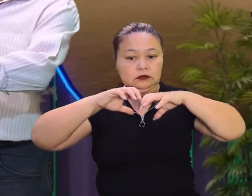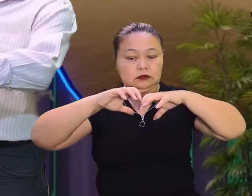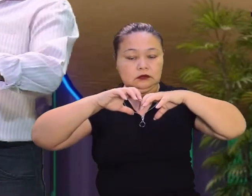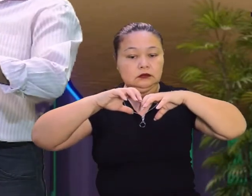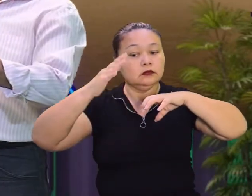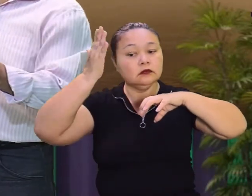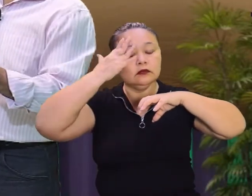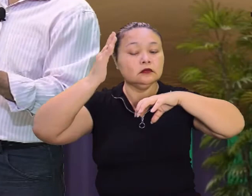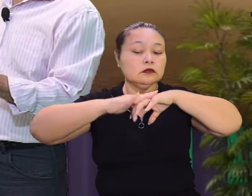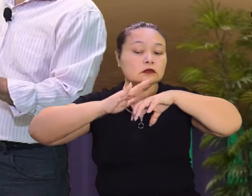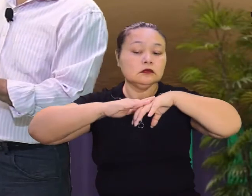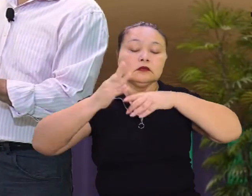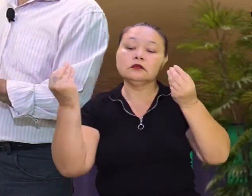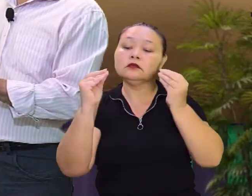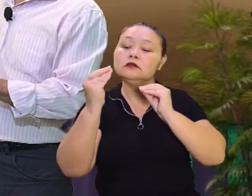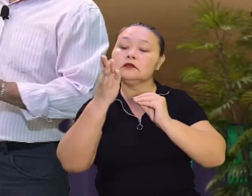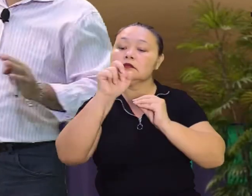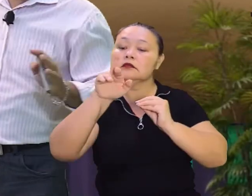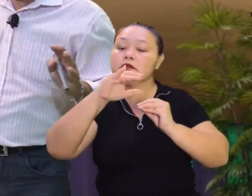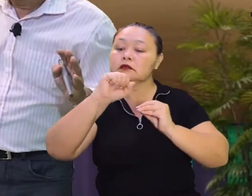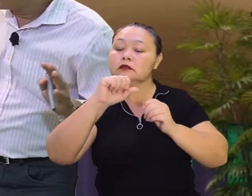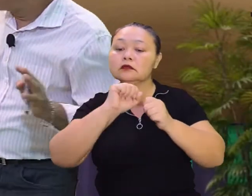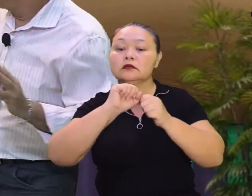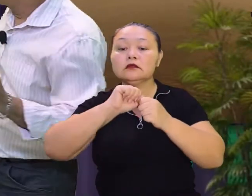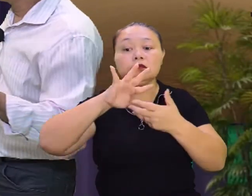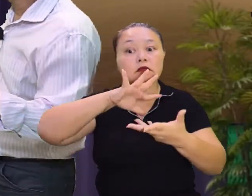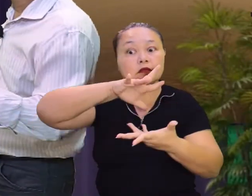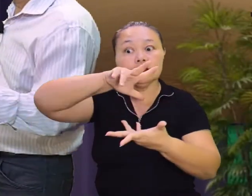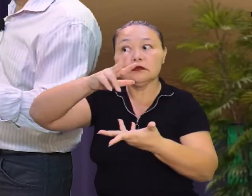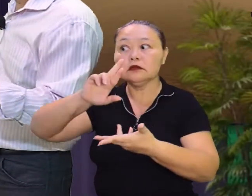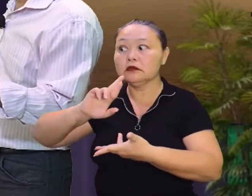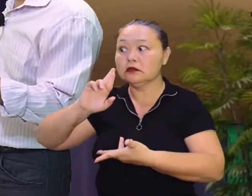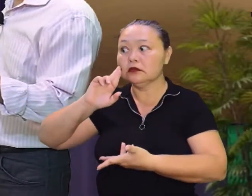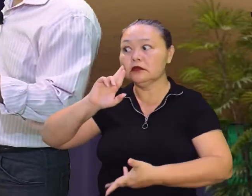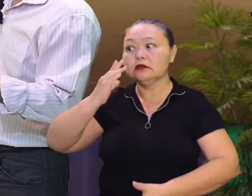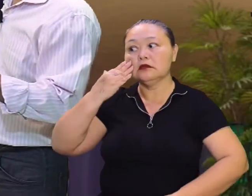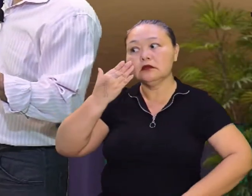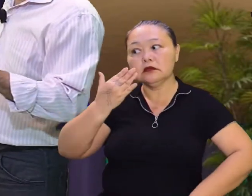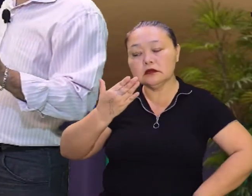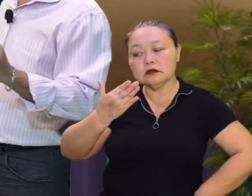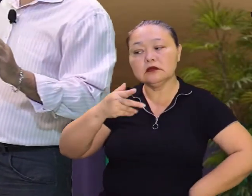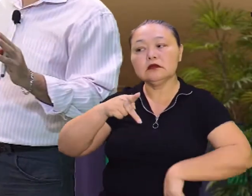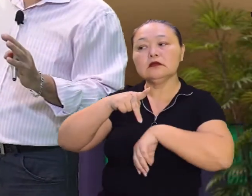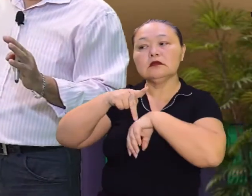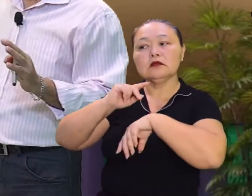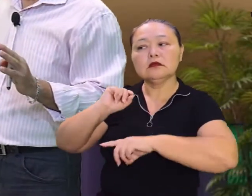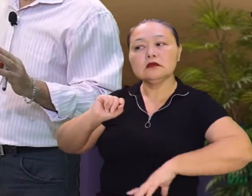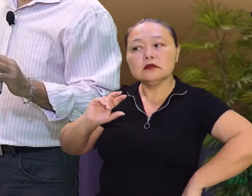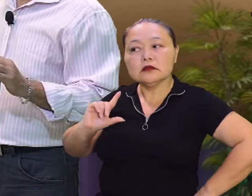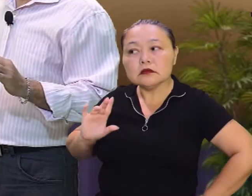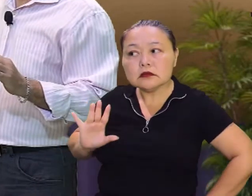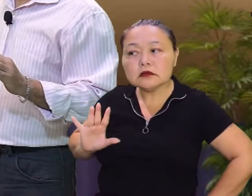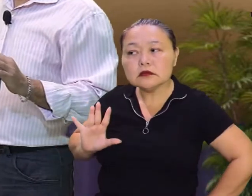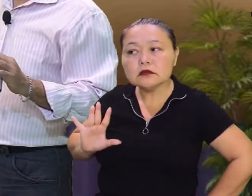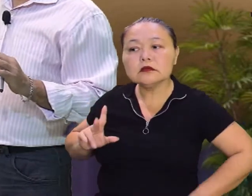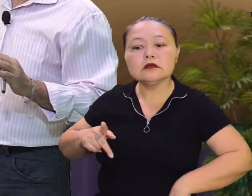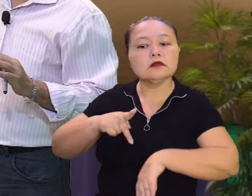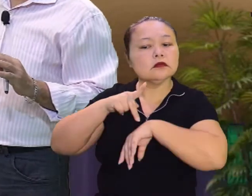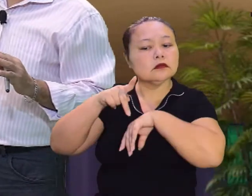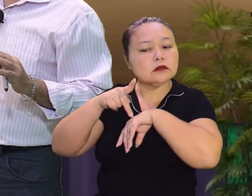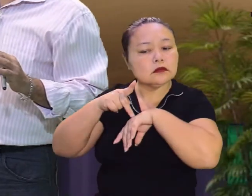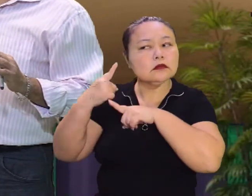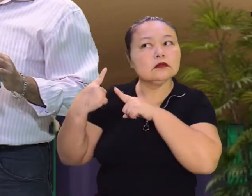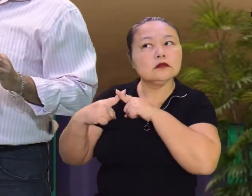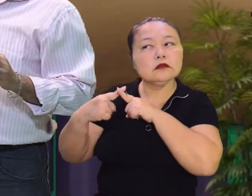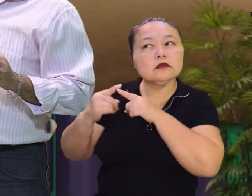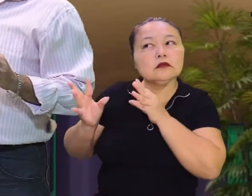a ideia, né, de se montar os BRICS, o mundo já olhou assim diferente para eles. Opa, que é isso? Esses países aí, por